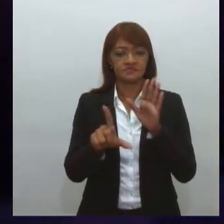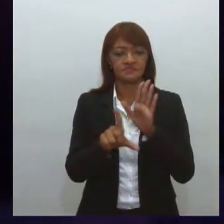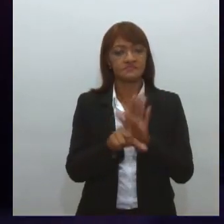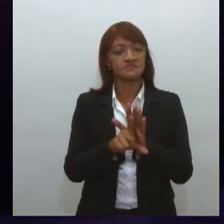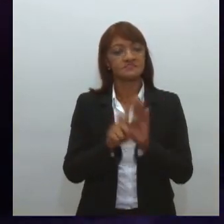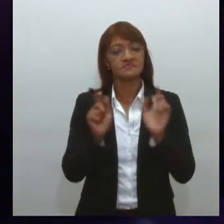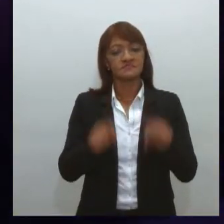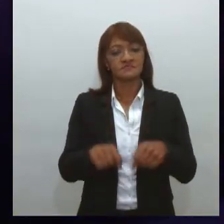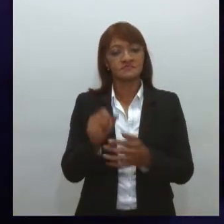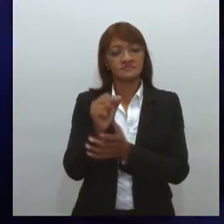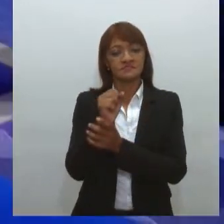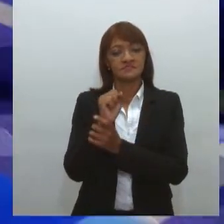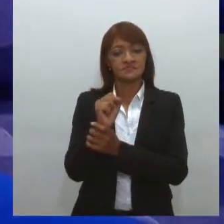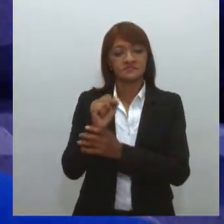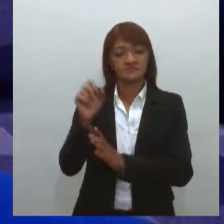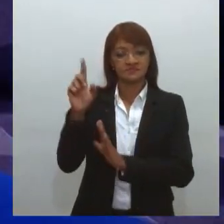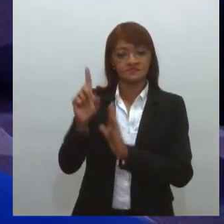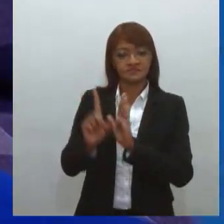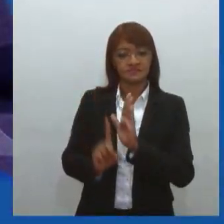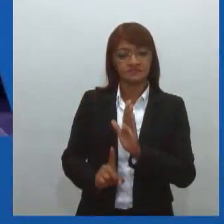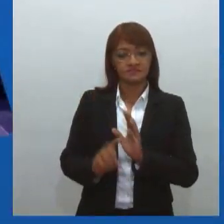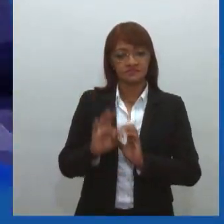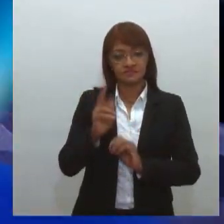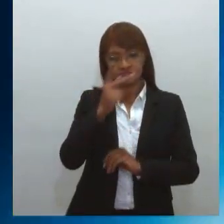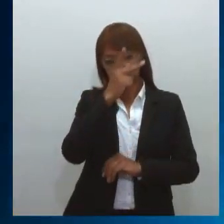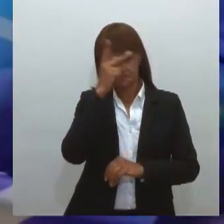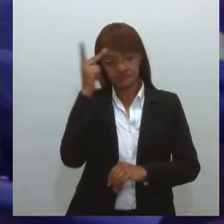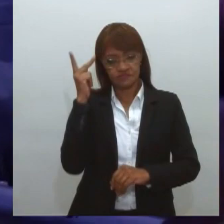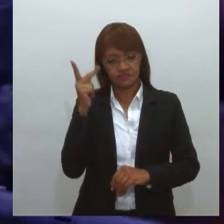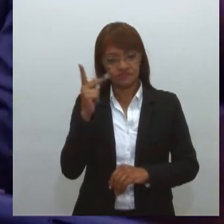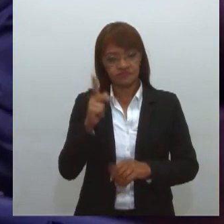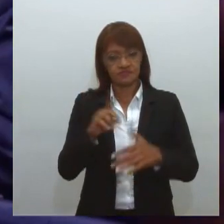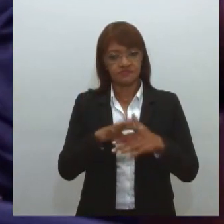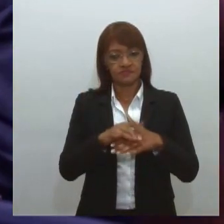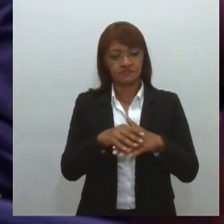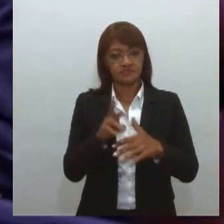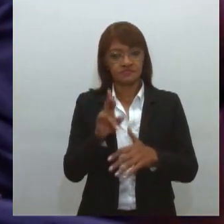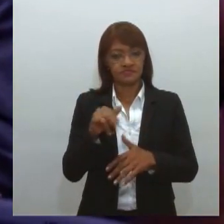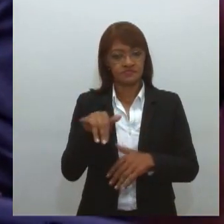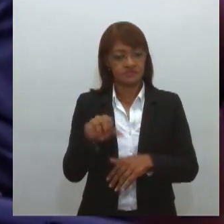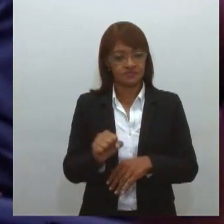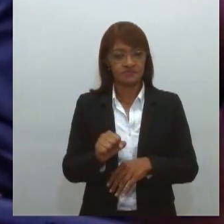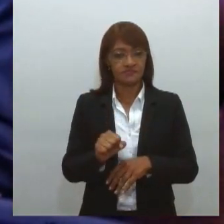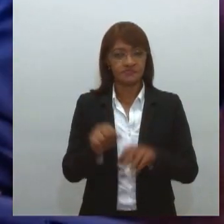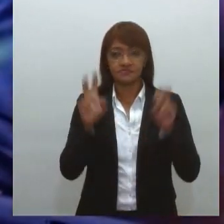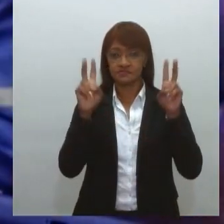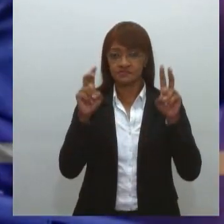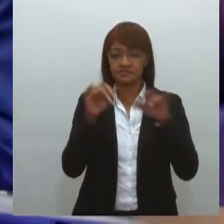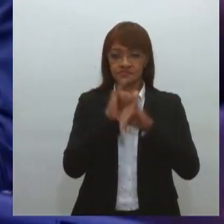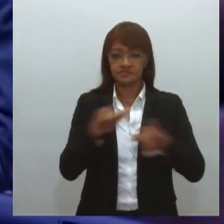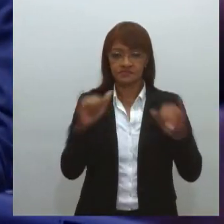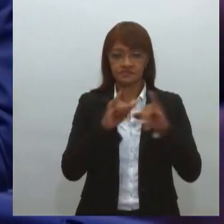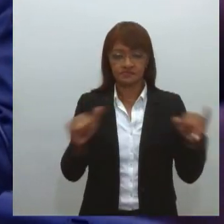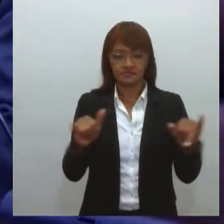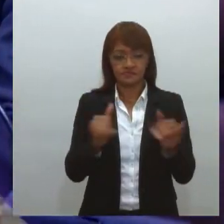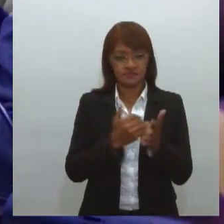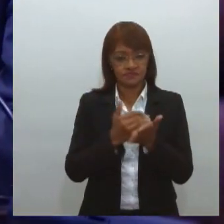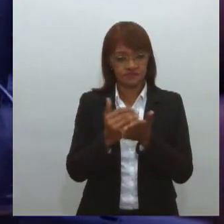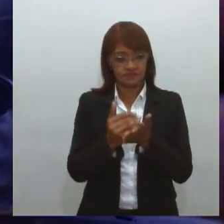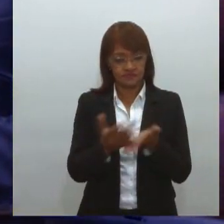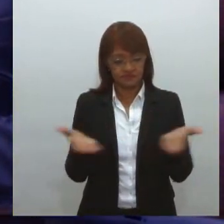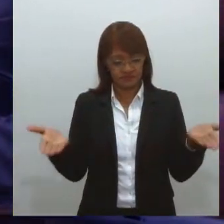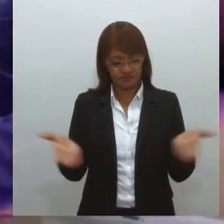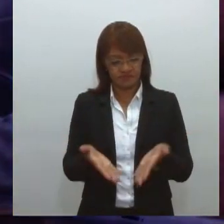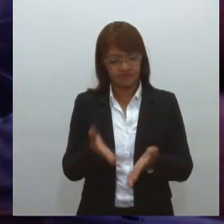direitos aos pacientes renais crônicos. Esses e outros assuntos você acompanha a partir de agora